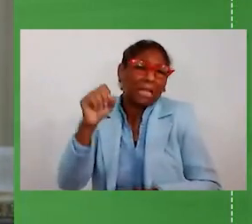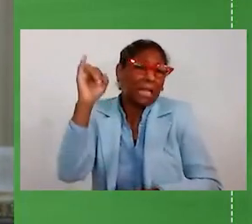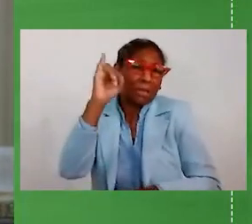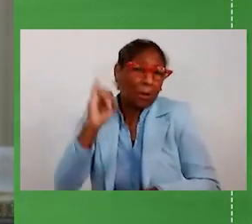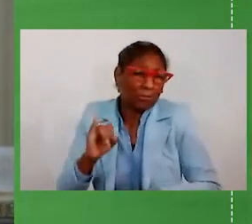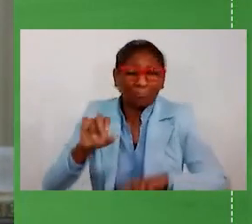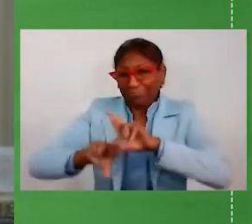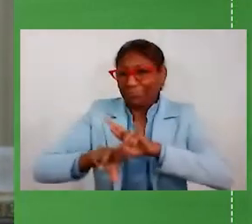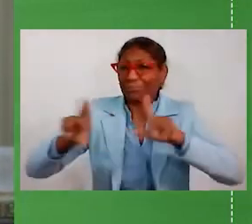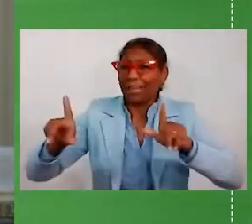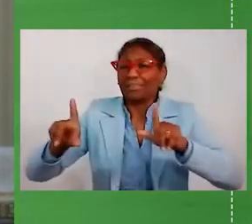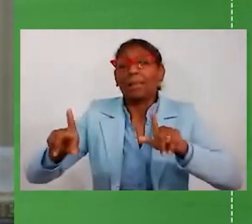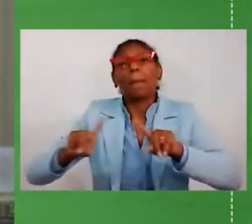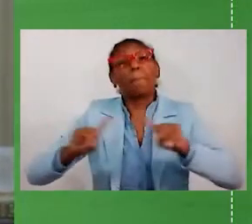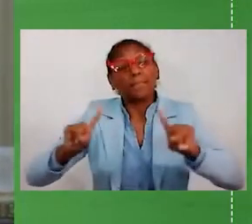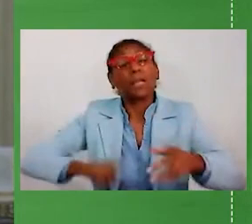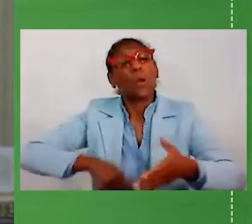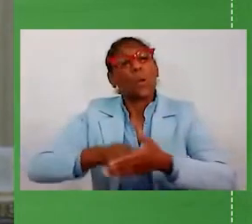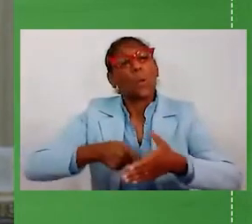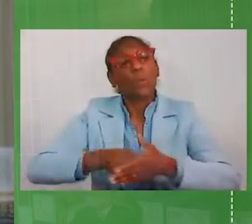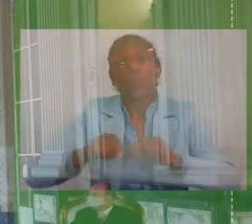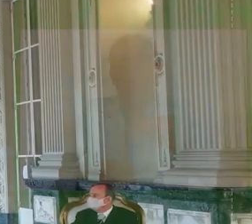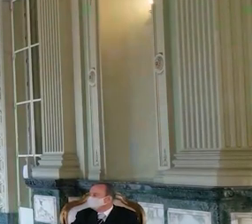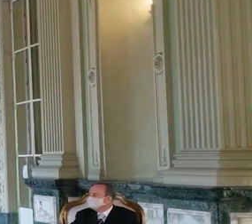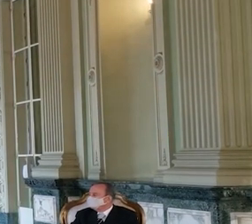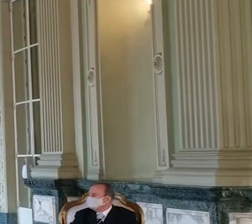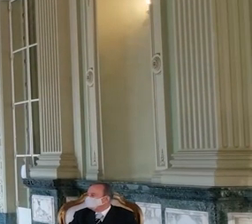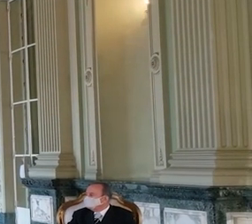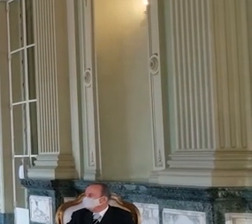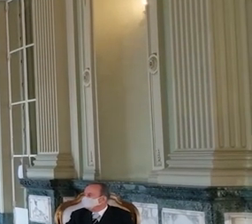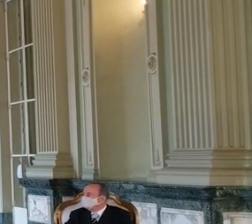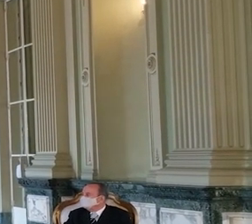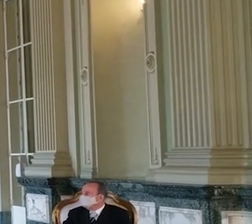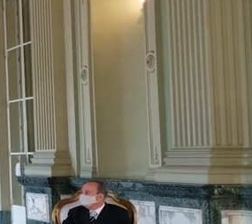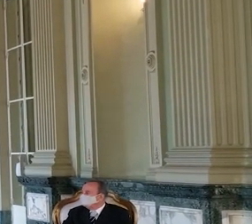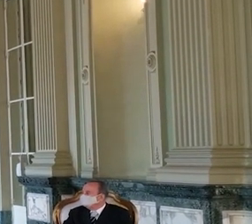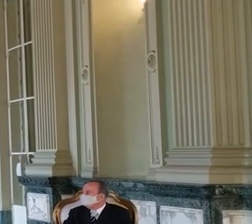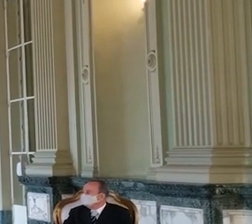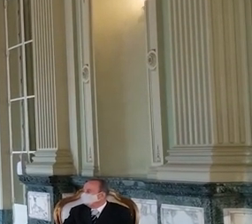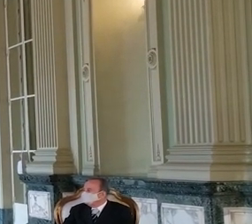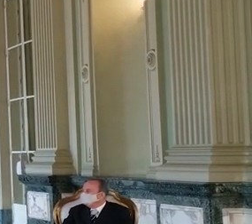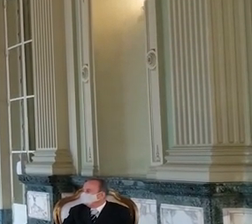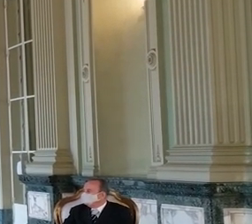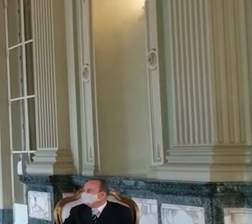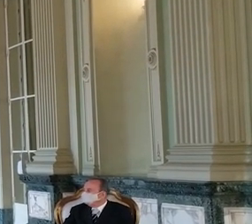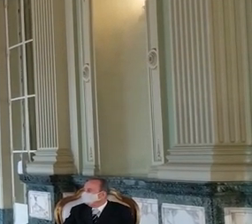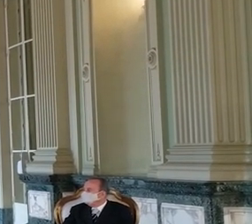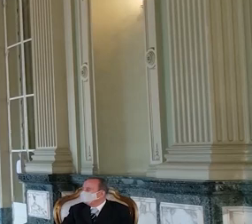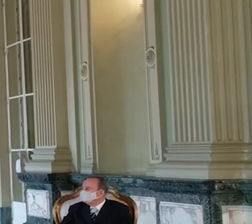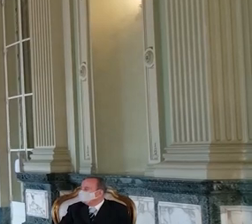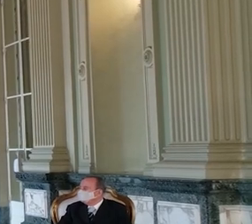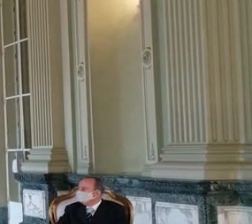ideológicas, sempre se travou boa luta com respeito, com grandeza, cada um ao seu jeito, no seu tempo, no tempo que lhe